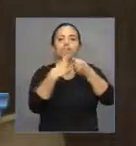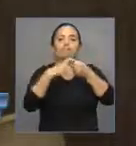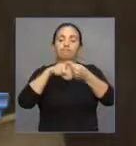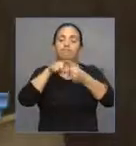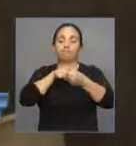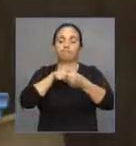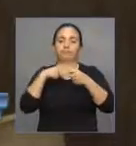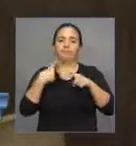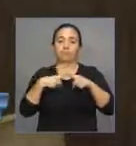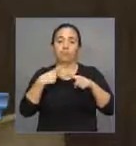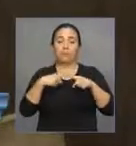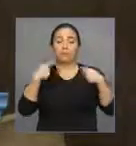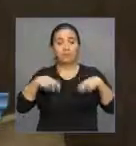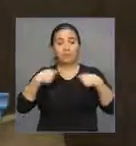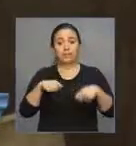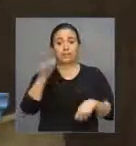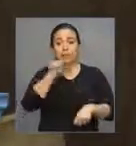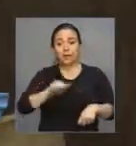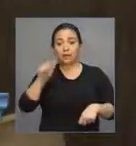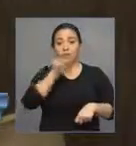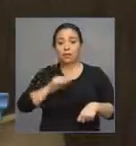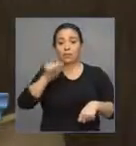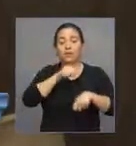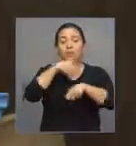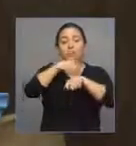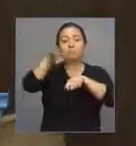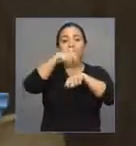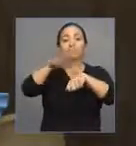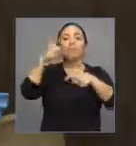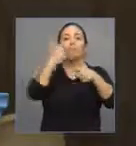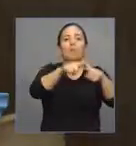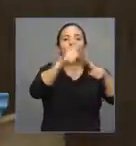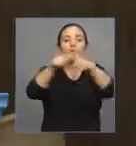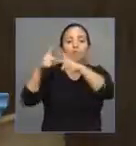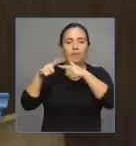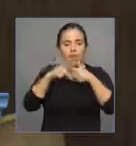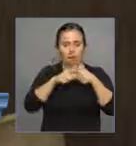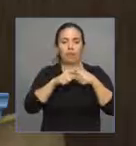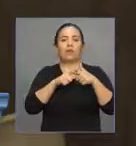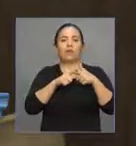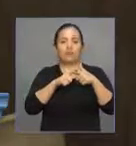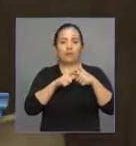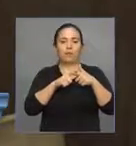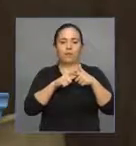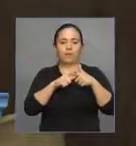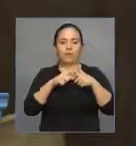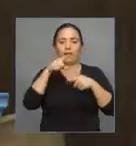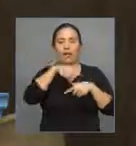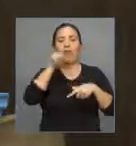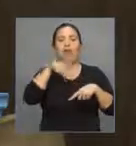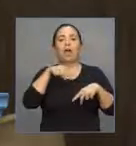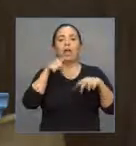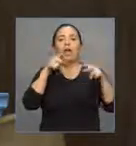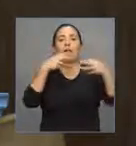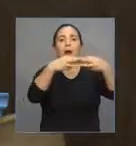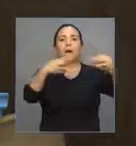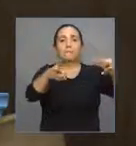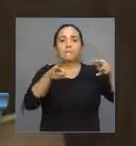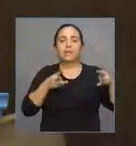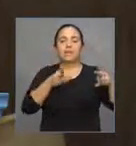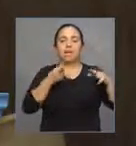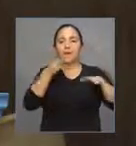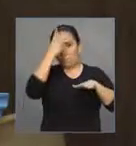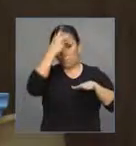deputado Walter Cavalcante, do PP, destacou a aprovação pela Comissão de Constituição, Justiça e Redação da indicação de Mariana Lobo como